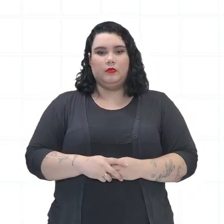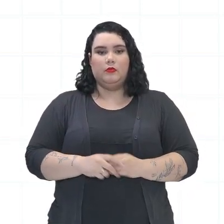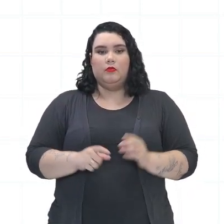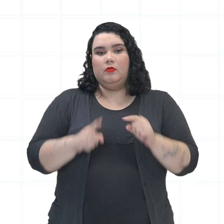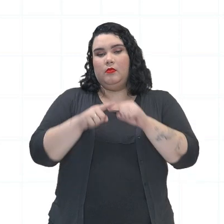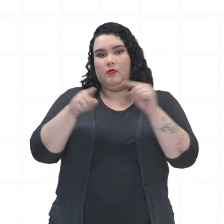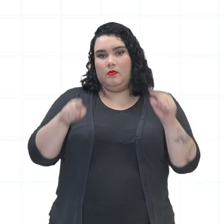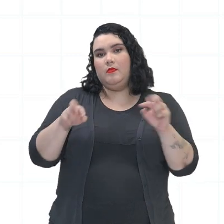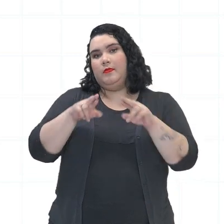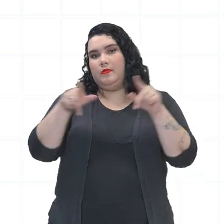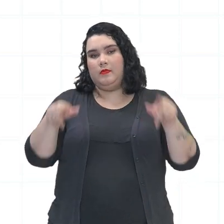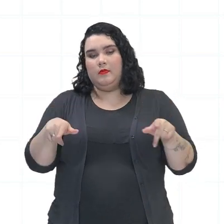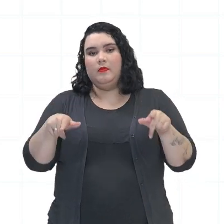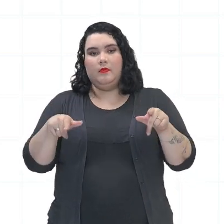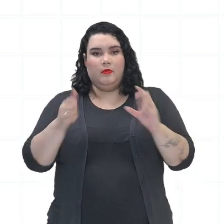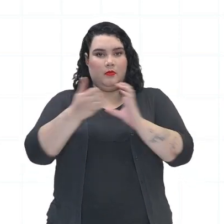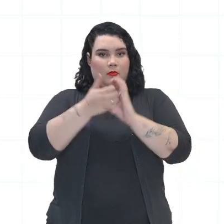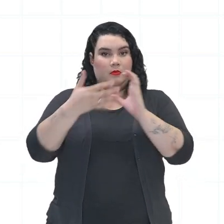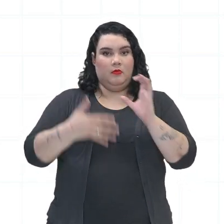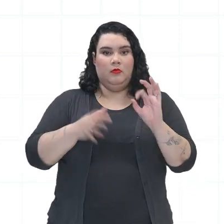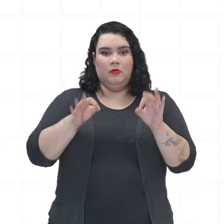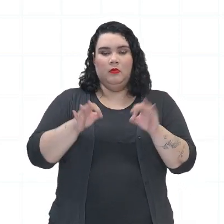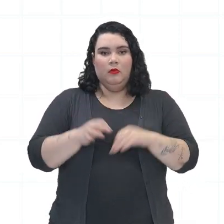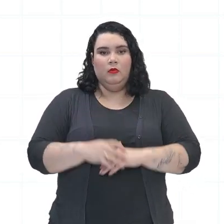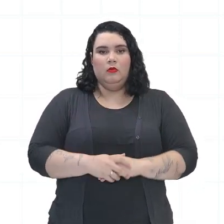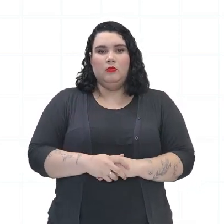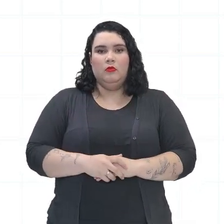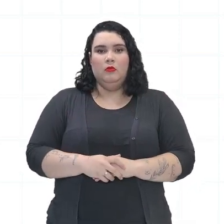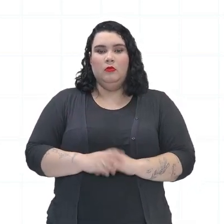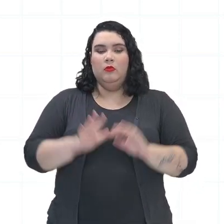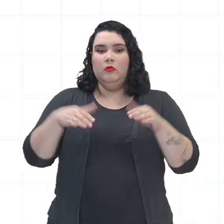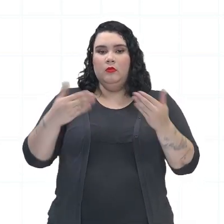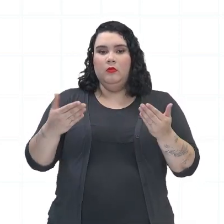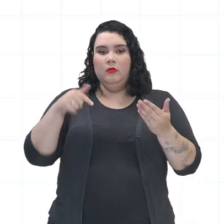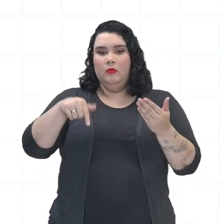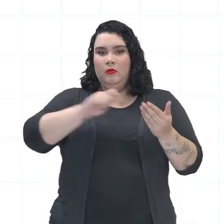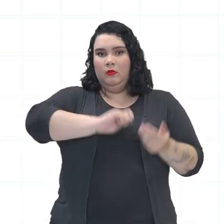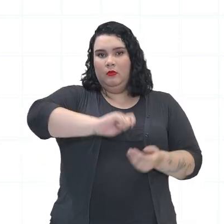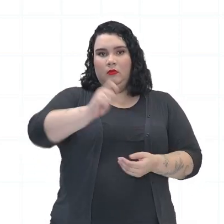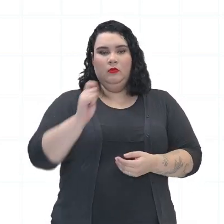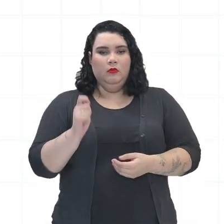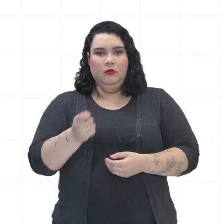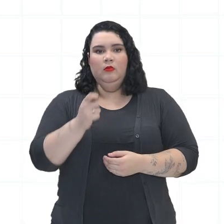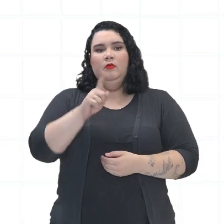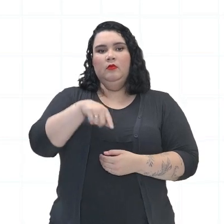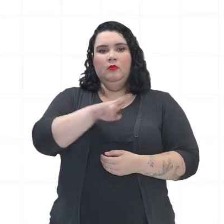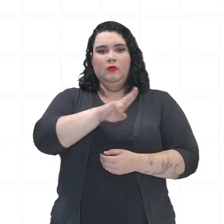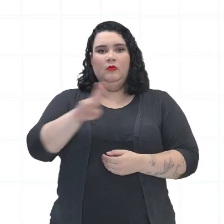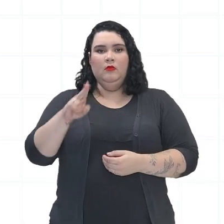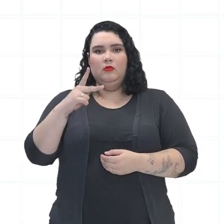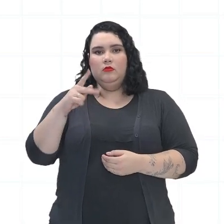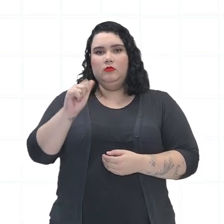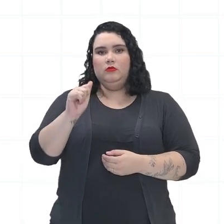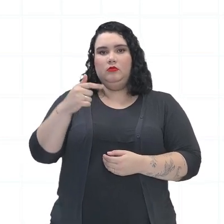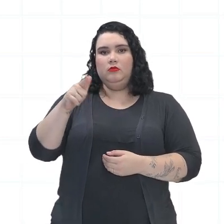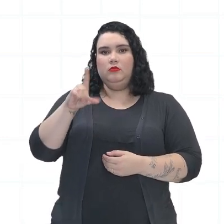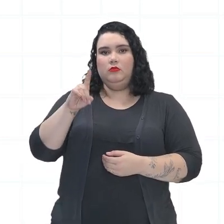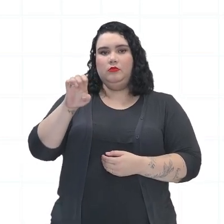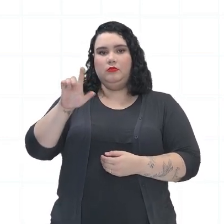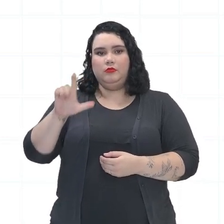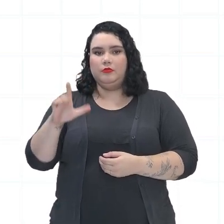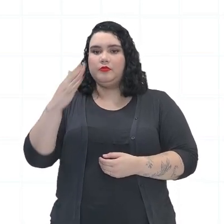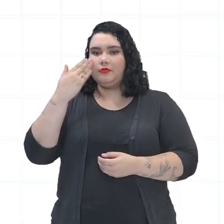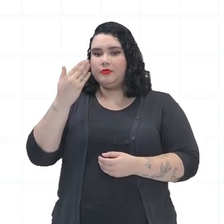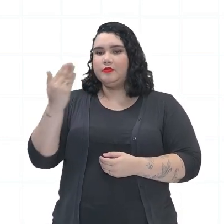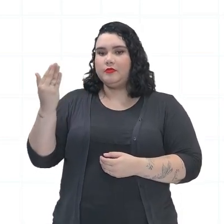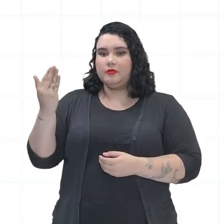é vazada. E aí, então, essa raquete aí, eles chamam de paddle, né? Em